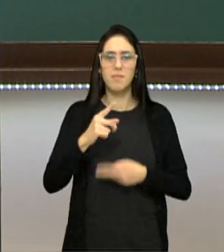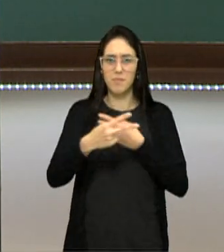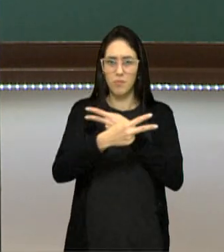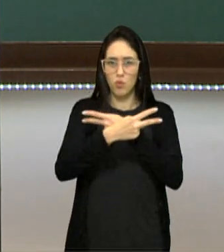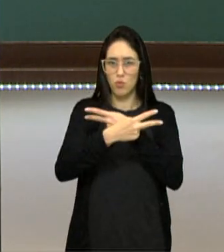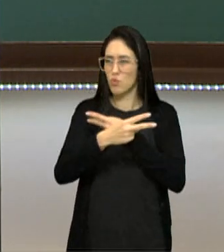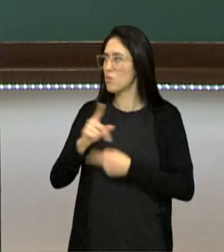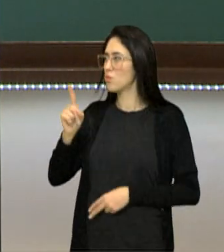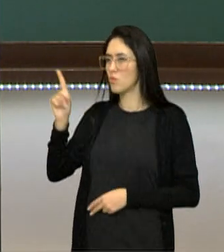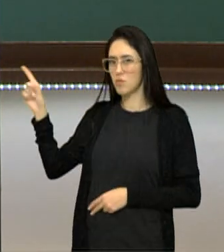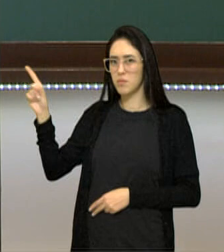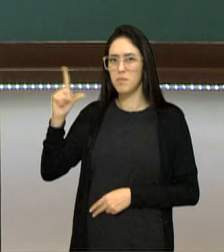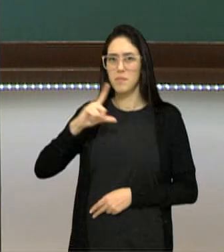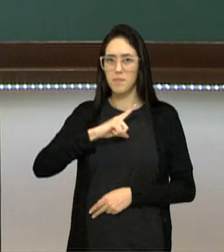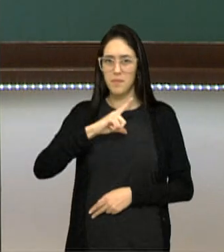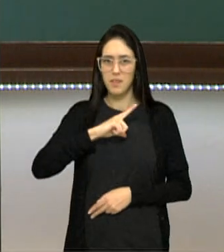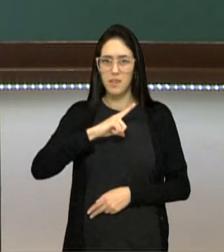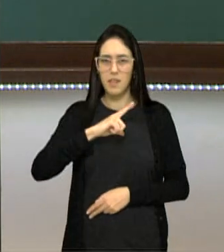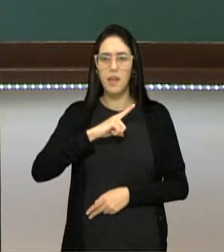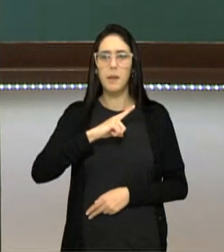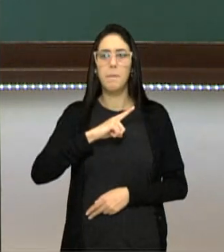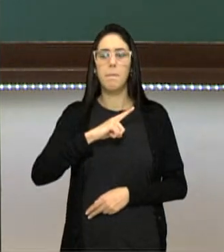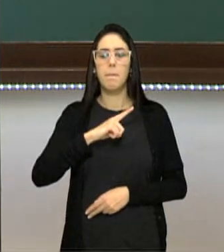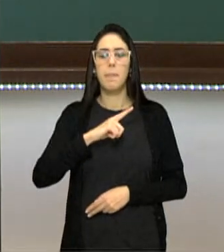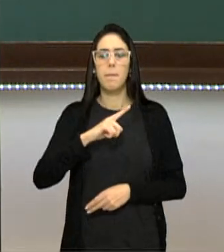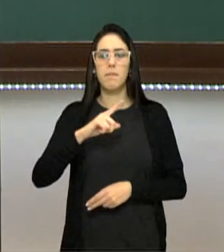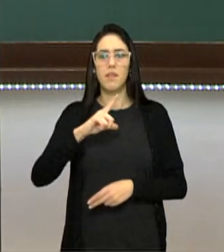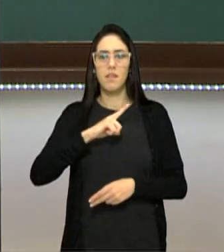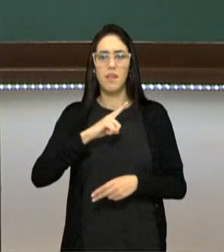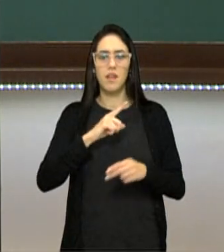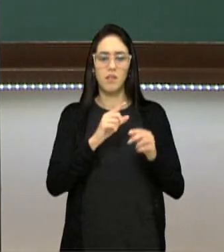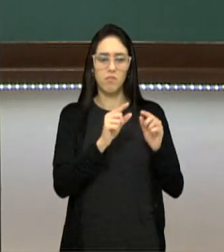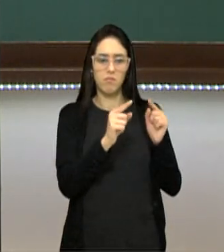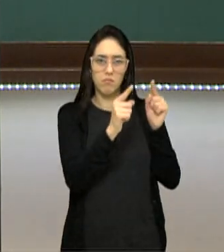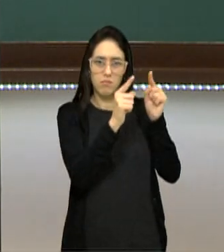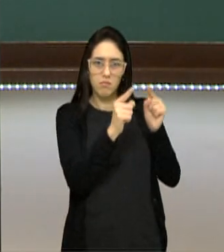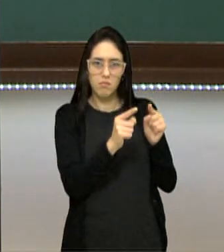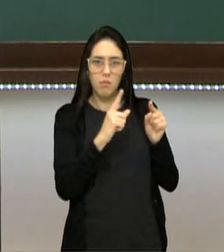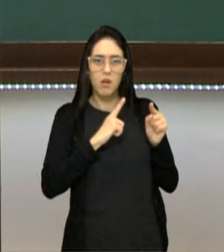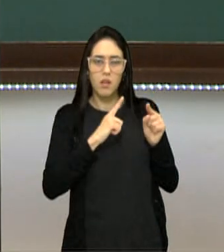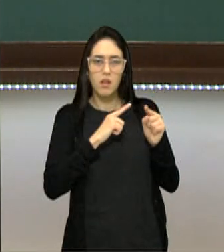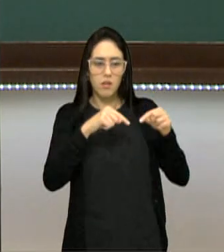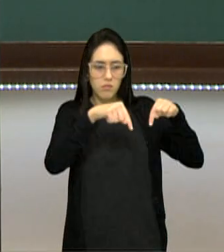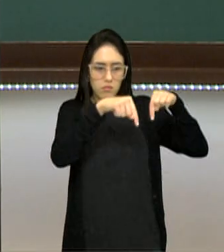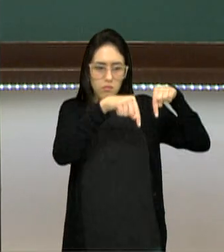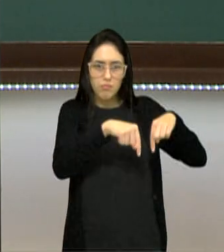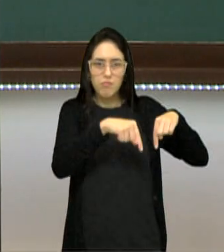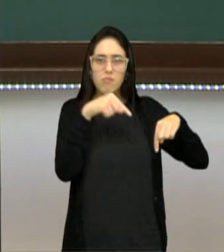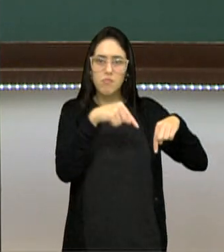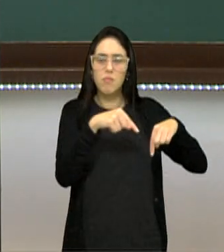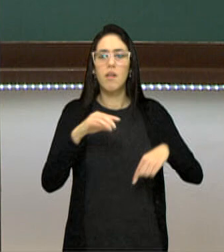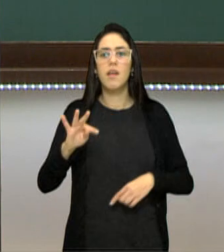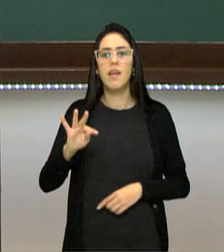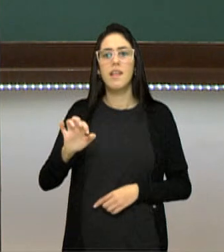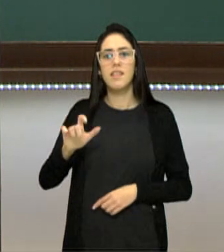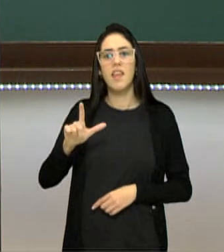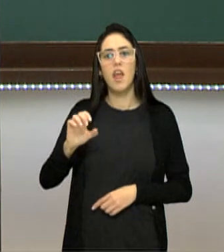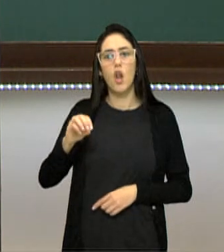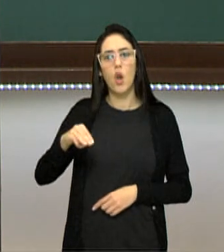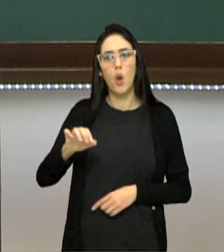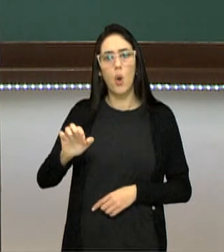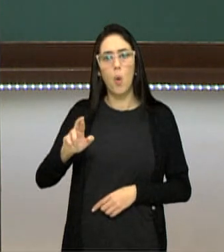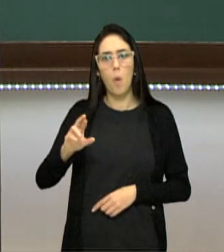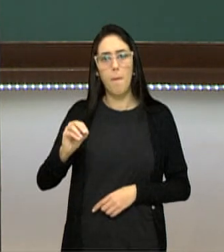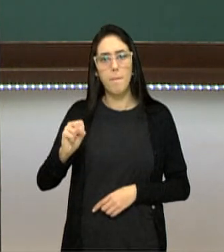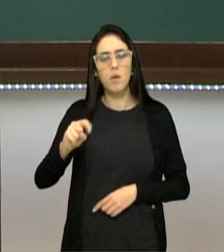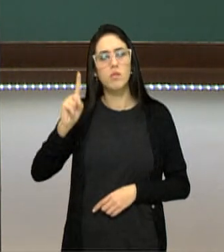as partes superiores e inferiores dele, as pontas desses cromossomos, são chamados telômeros, tá? Que são fileiras